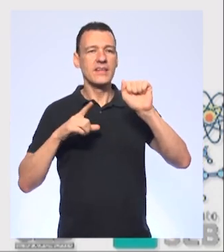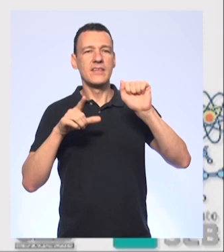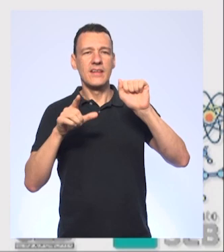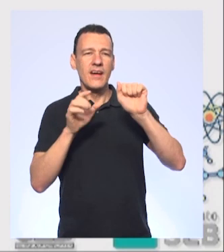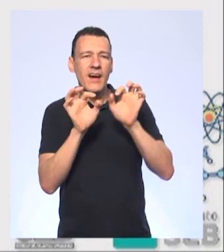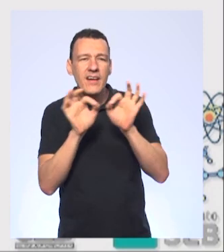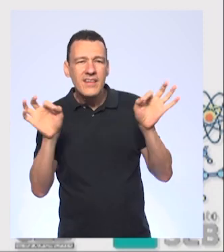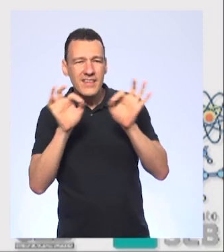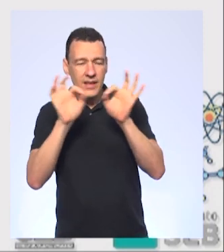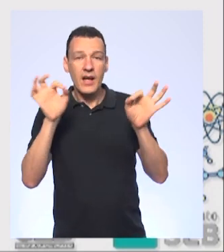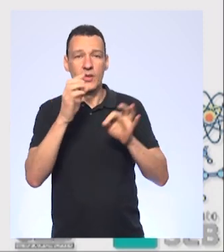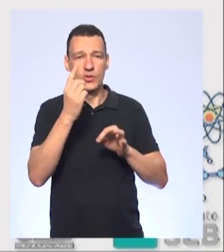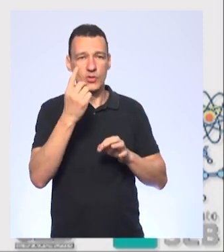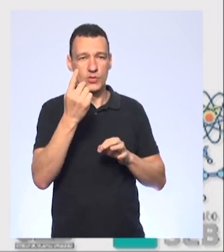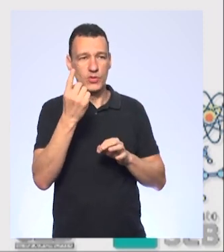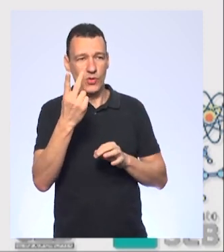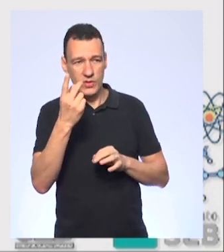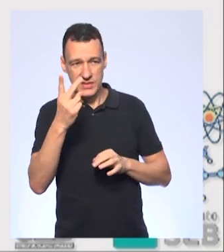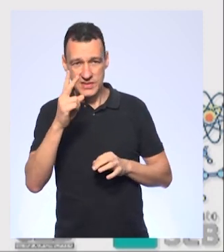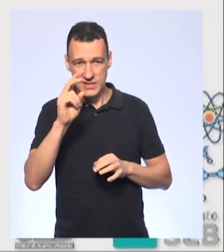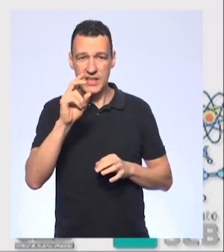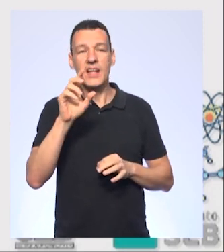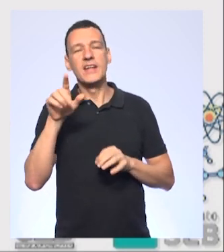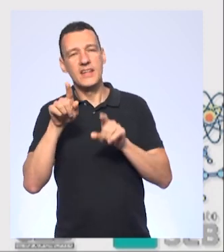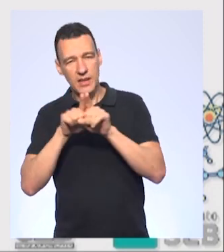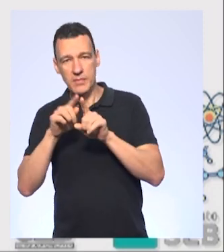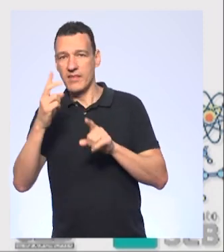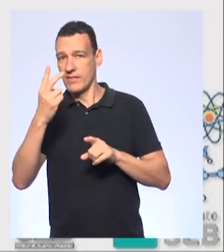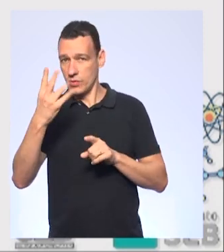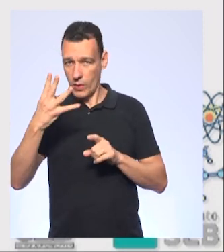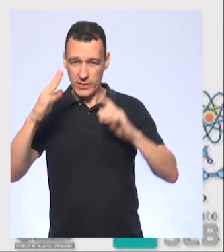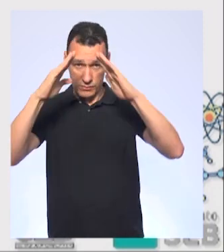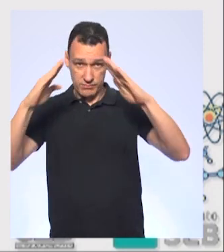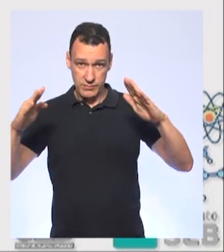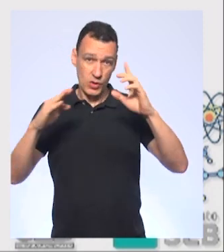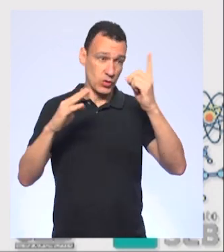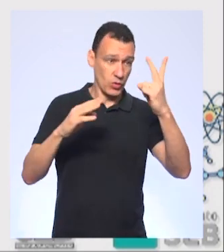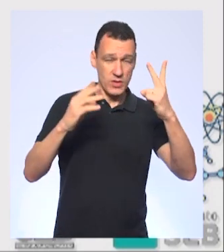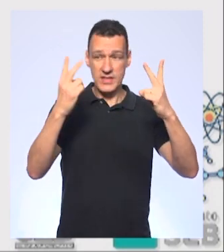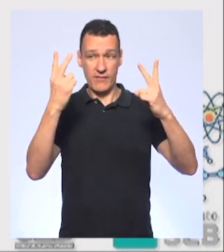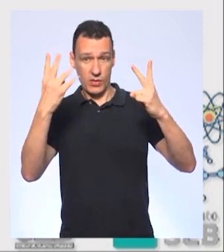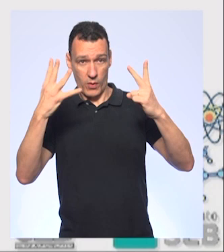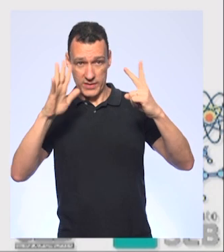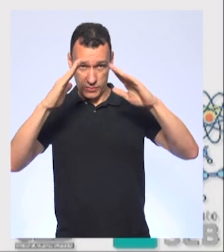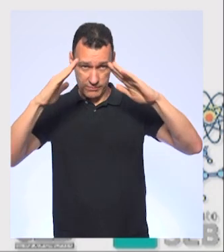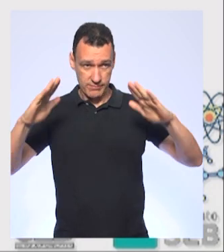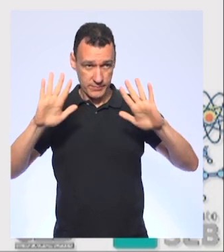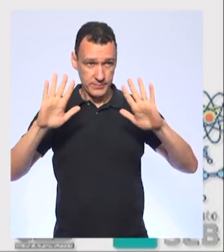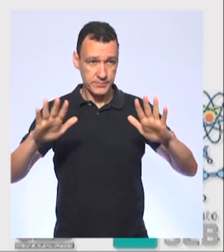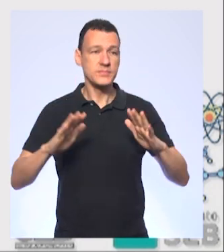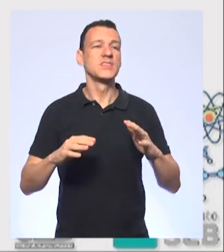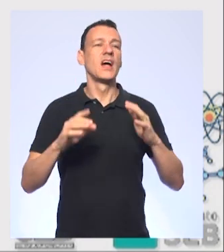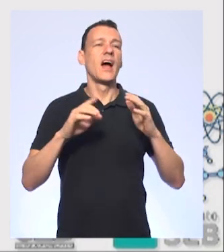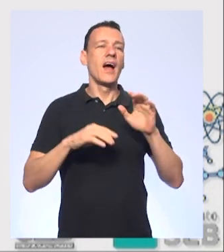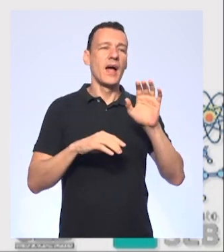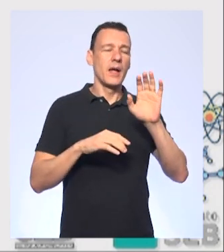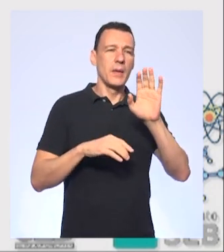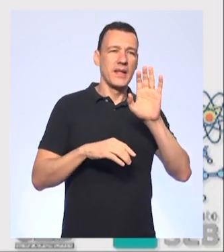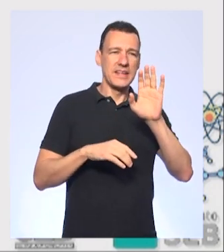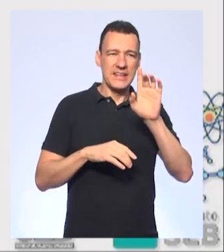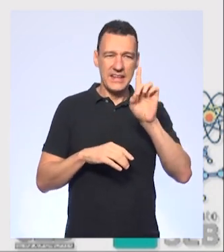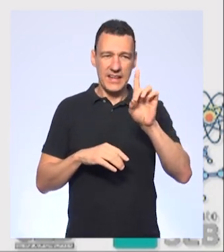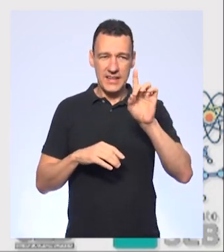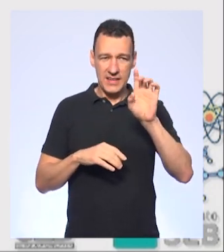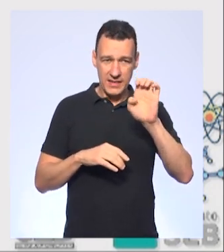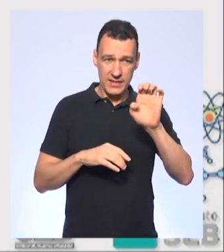centímetros. Os pontos D, E e F são tomados em AB, BC e AC, respectivamente, de tal